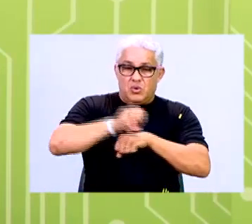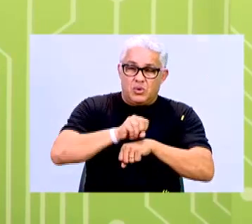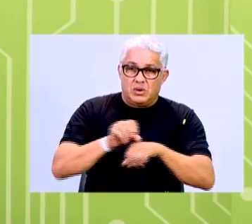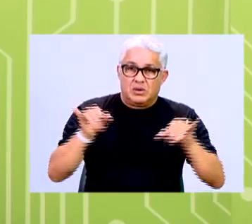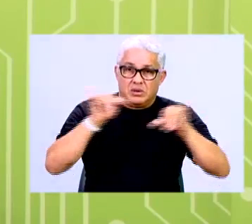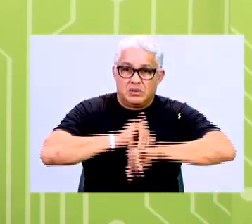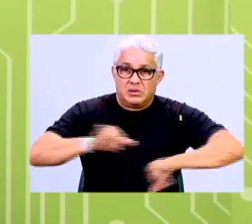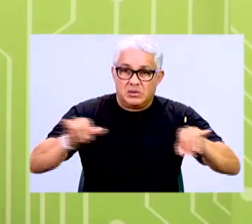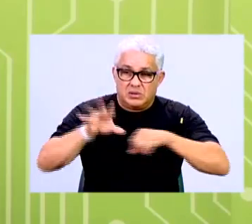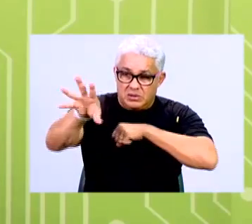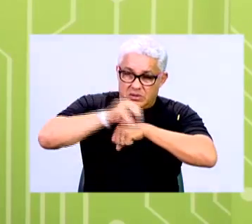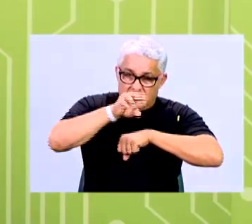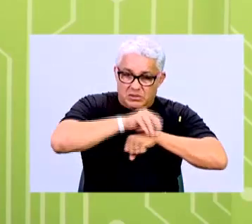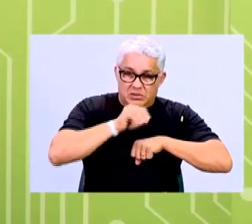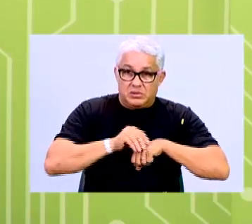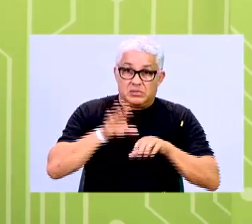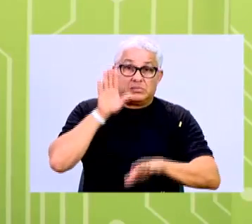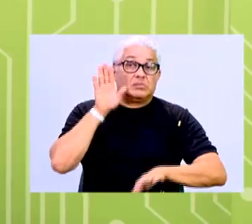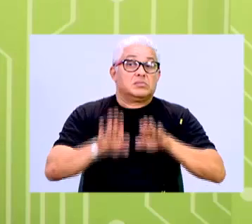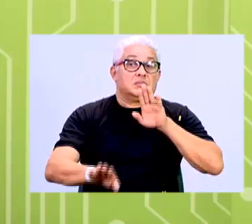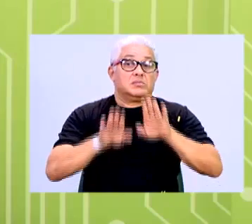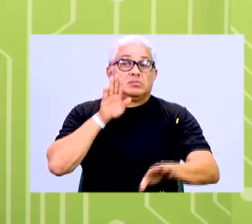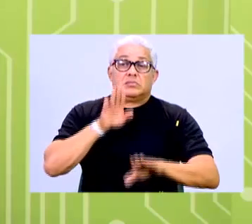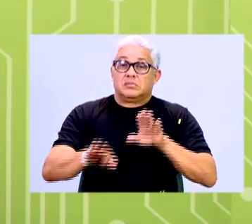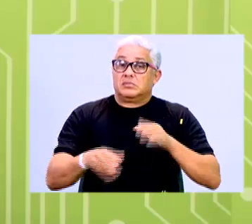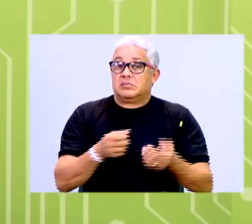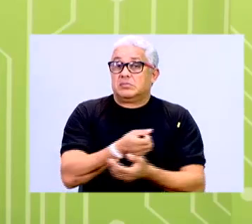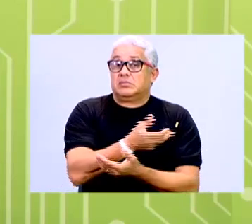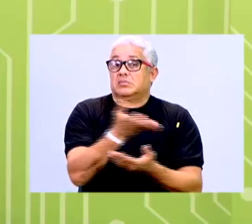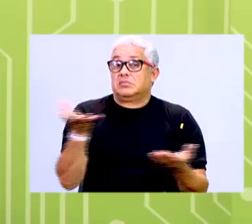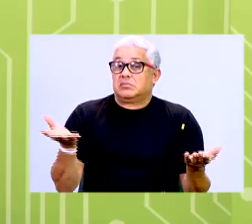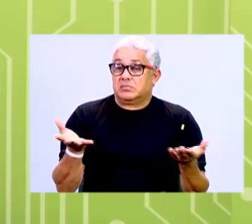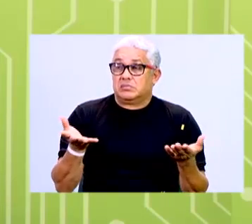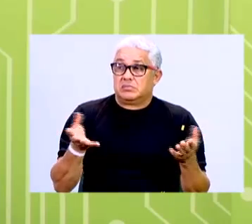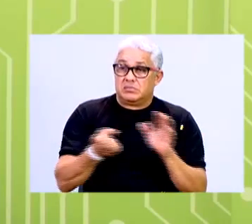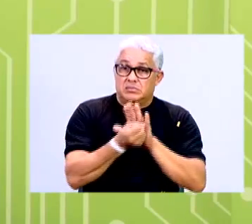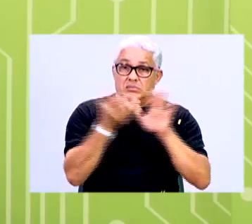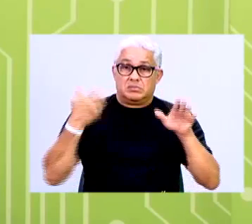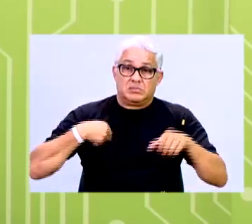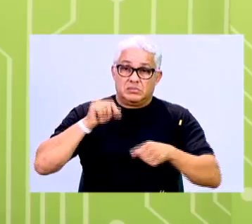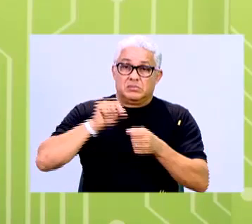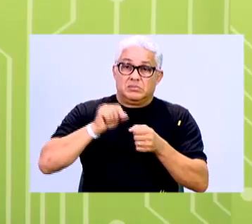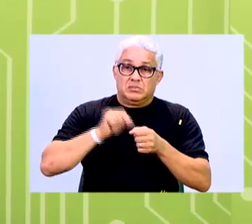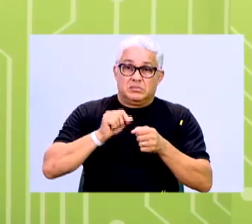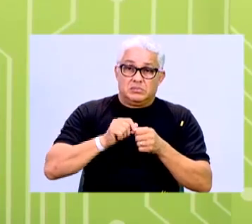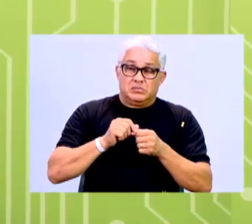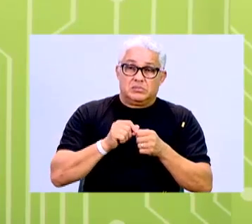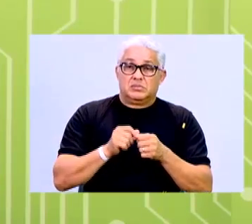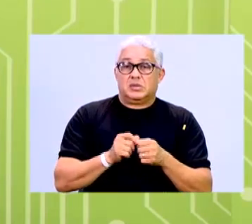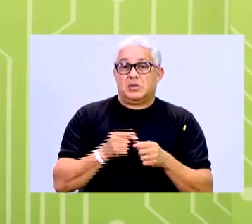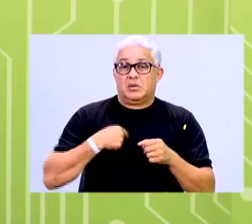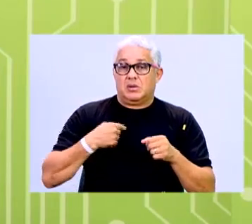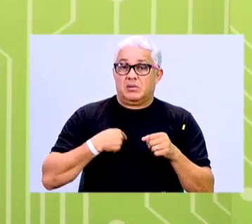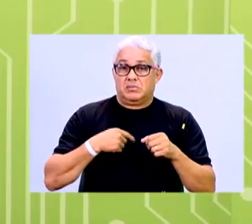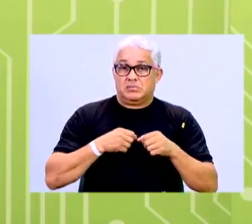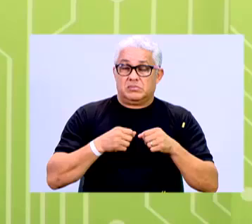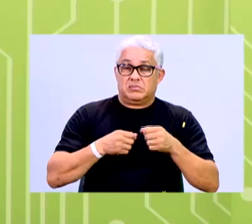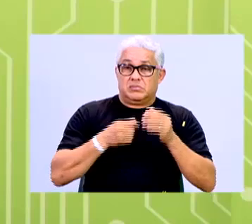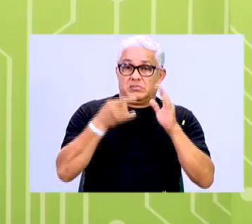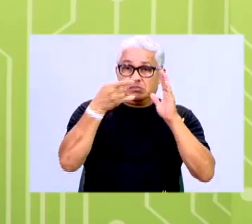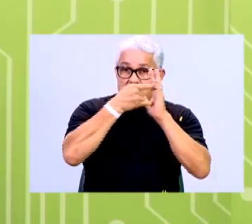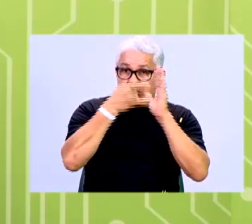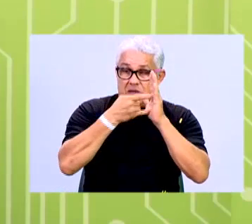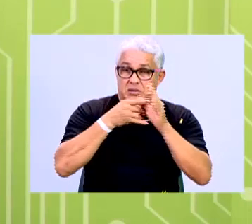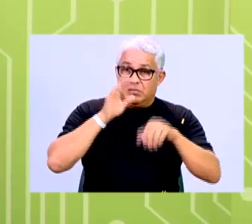informações. Então, dependendo de qual é a aplicação que eu vou fazer, do sistema que eu vou desenvolver, eu vou ter que